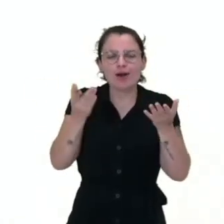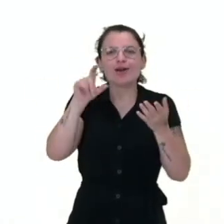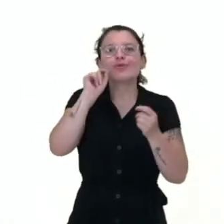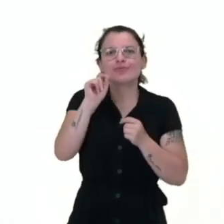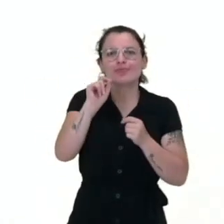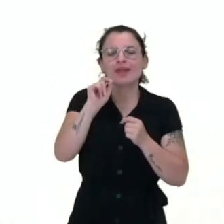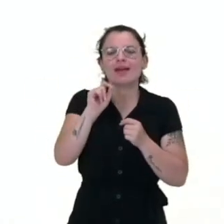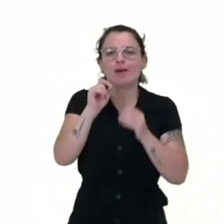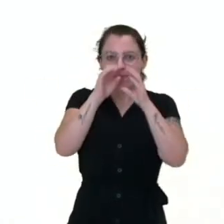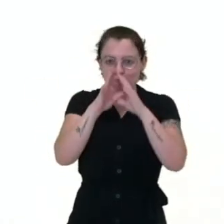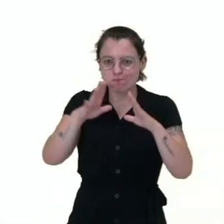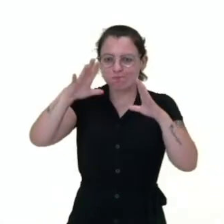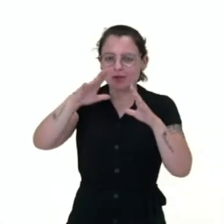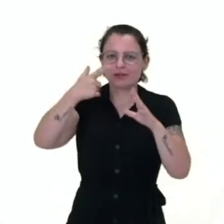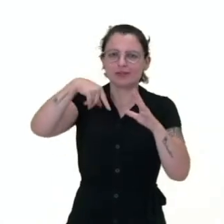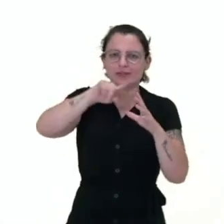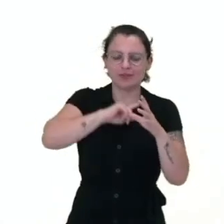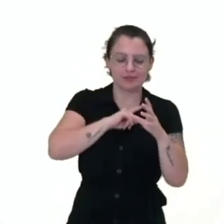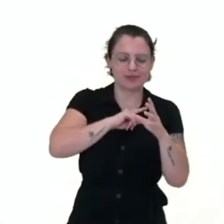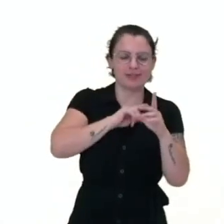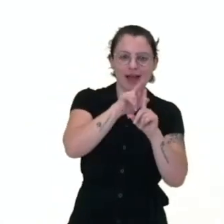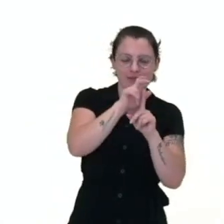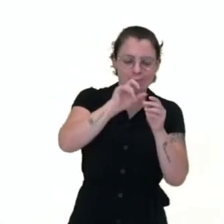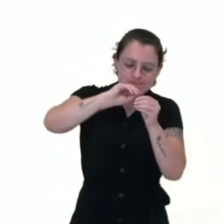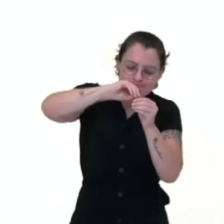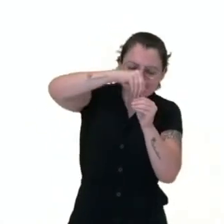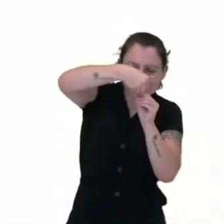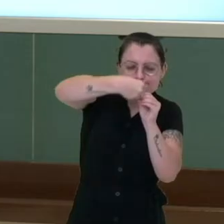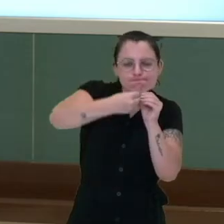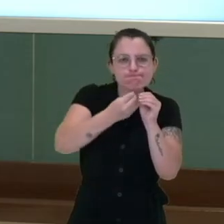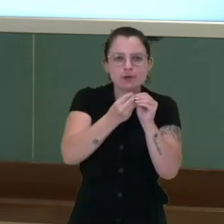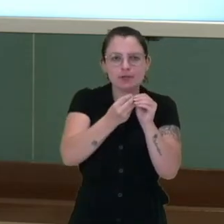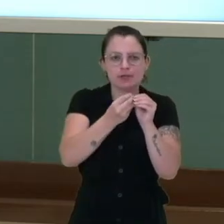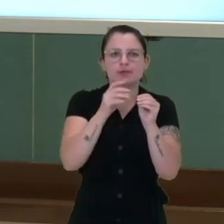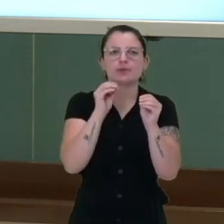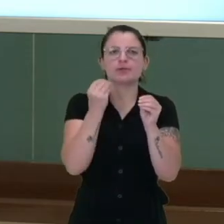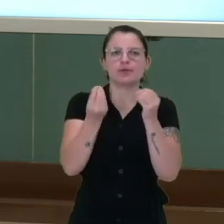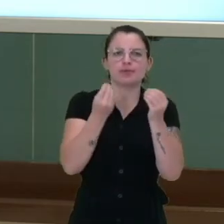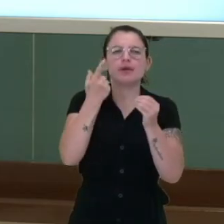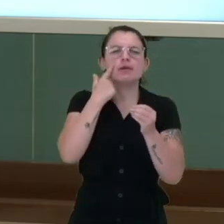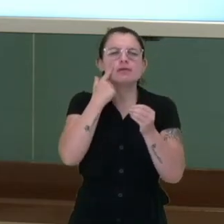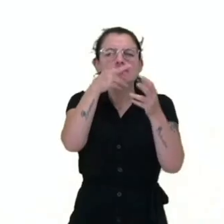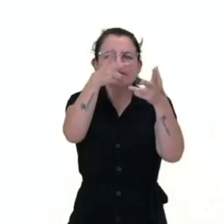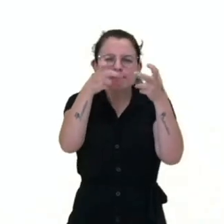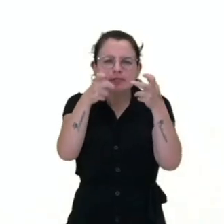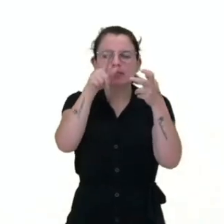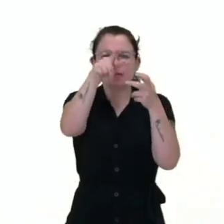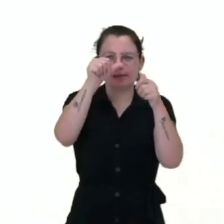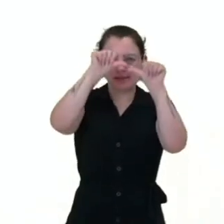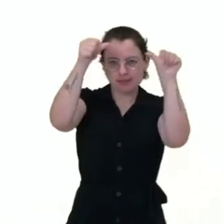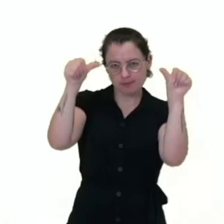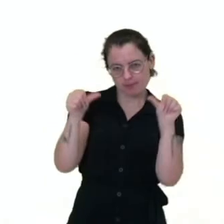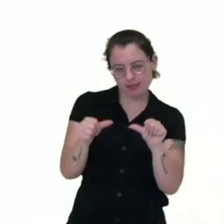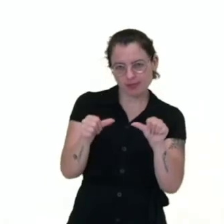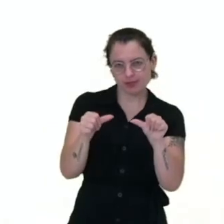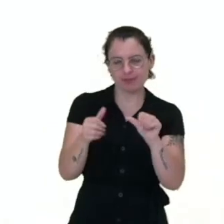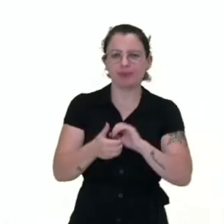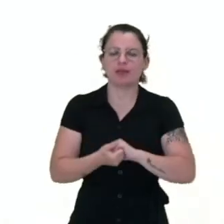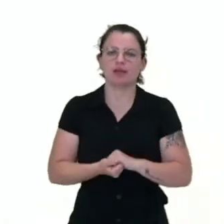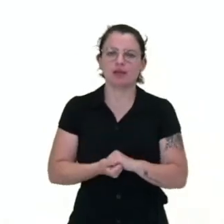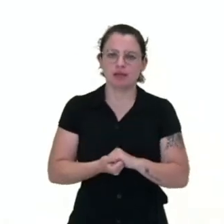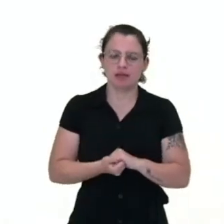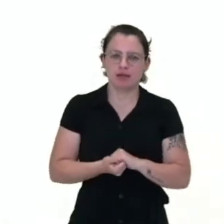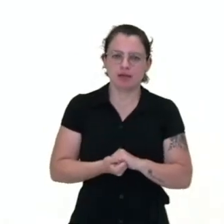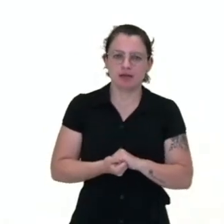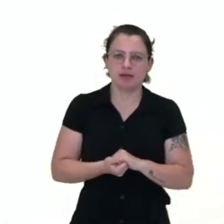plástica, só que a gente não vira ela completamente. A gente deixa, olha como na primeira imagem, deixando a bexiga caída na lateral, porque